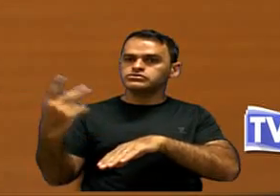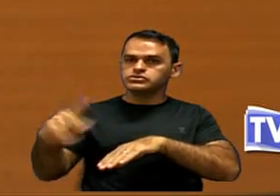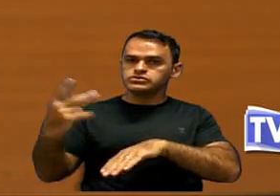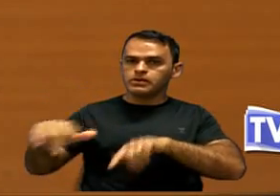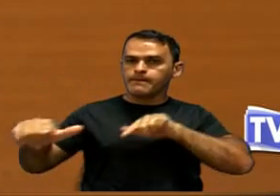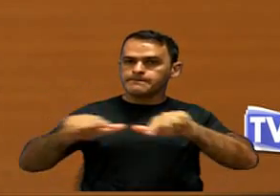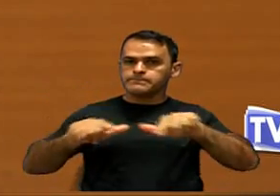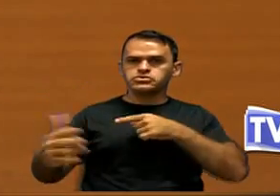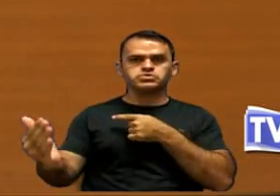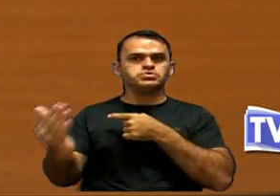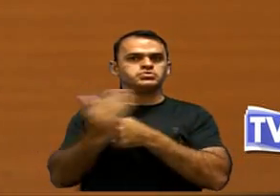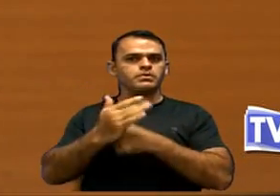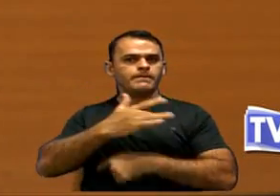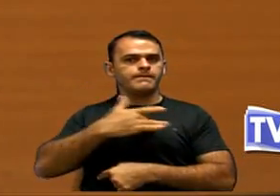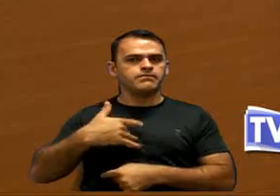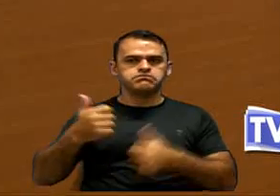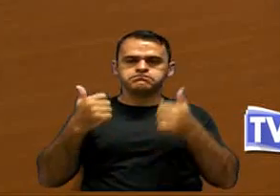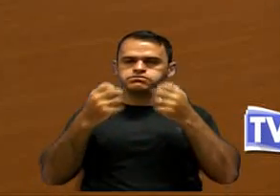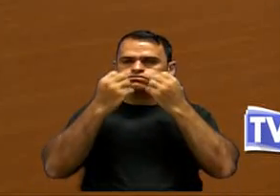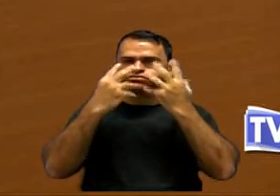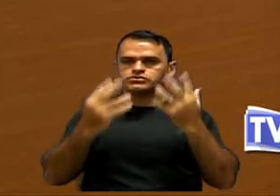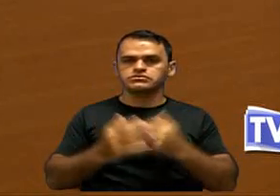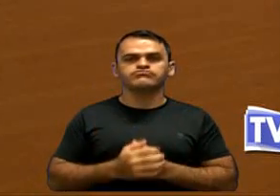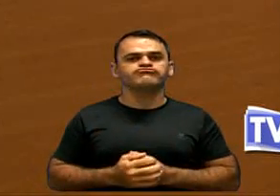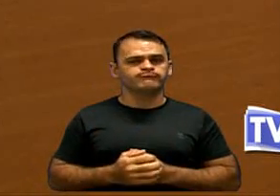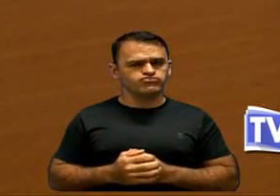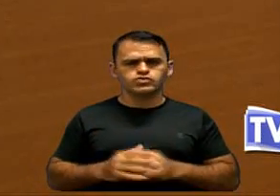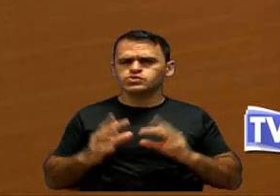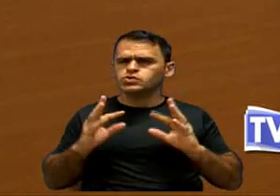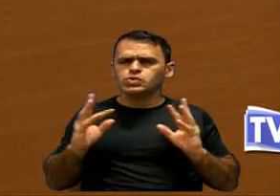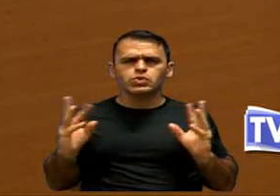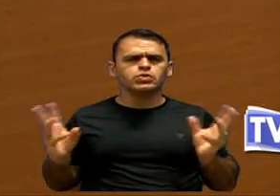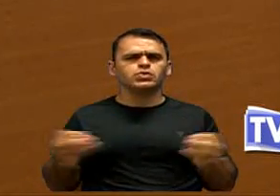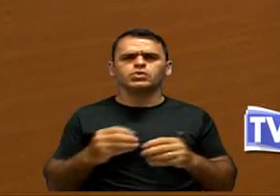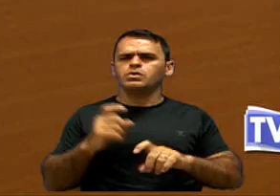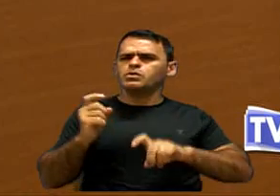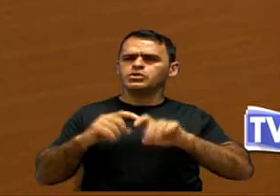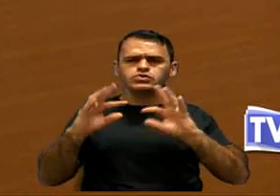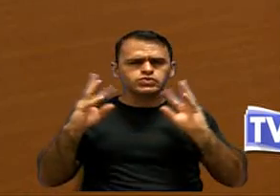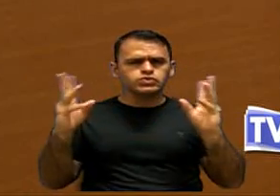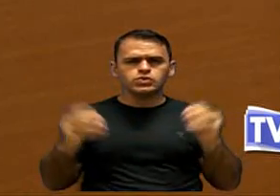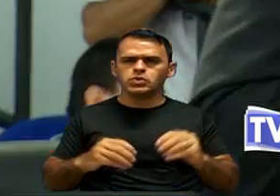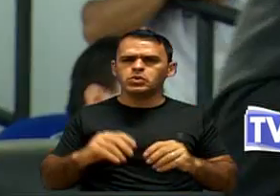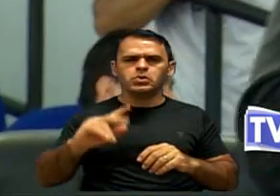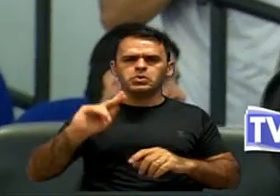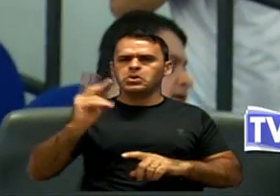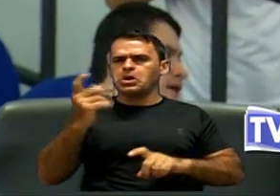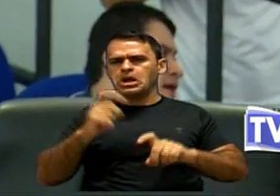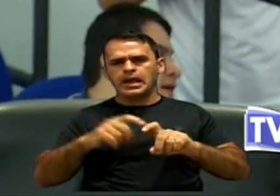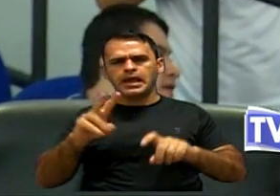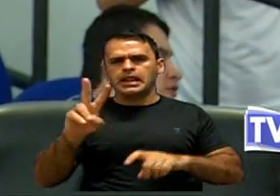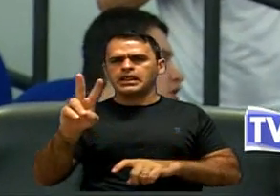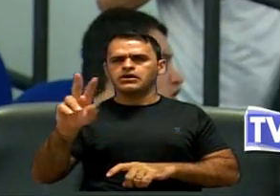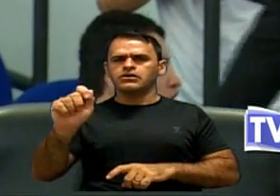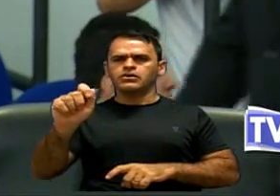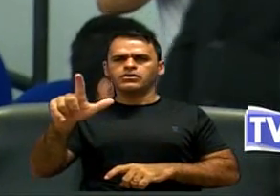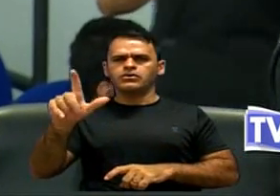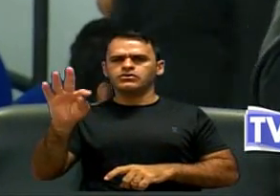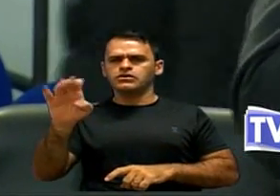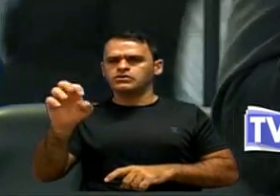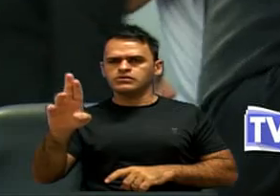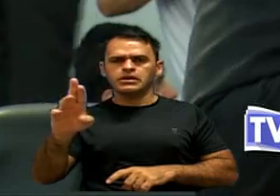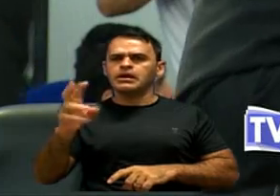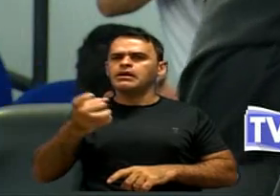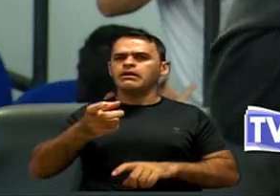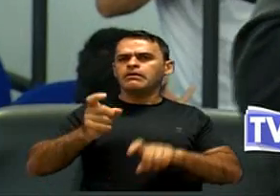sagrado. É isso, Martinez, que eu queria falar do doutor Júlio, de todos os médicos aqui, em nome do Hélio Brasileiro, do Walter Latuf, de todos os médicos